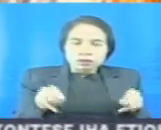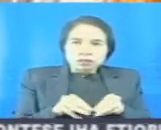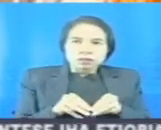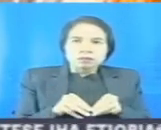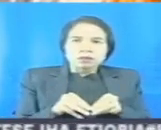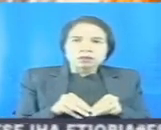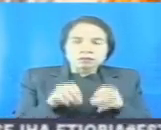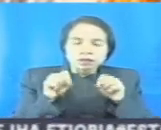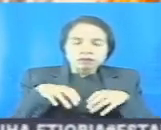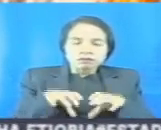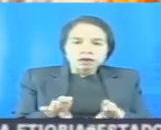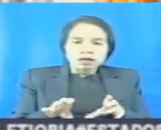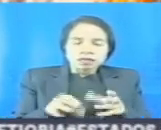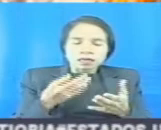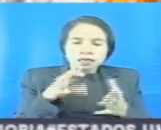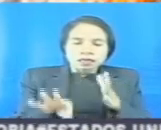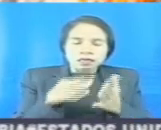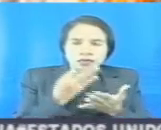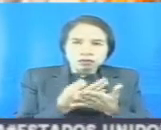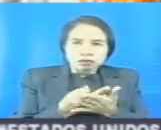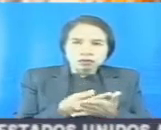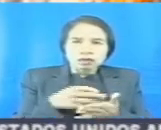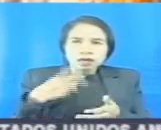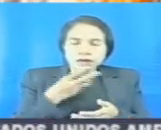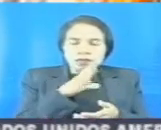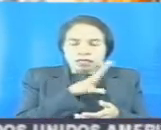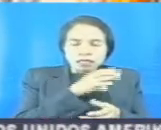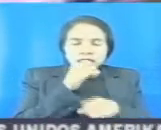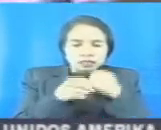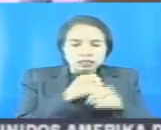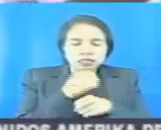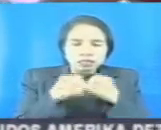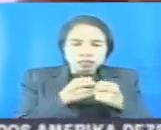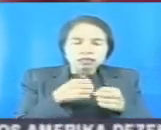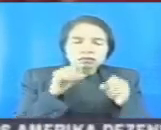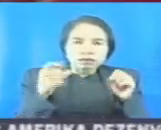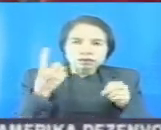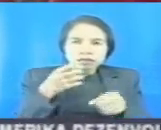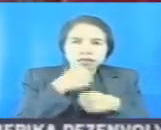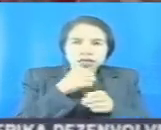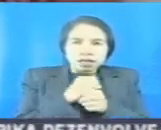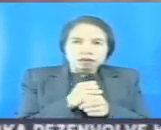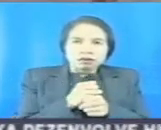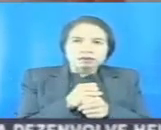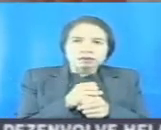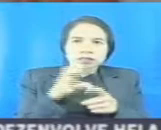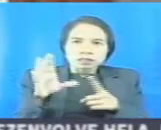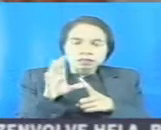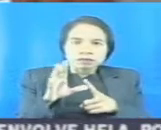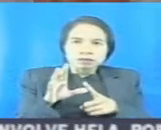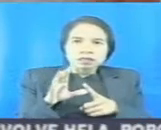rendimento, a mim nia espera titina um bele halo a nesse ne. Chefe grupo Taisne recomenda para a Fundação